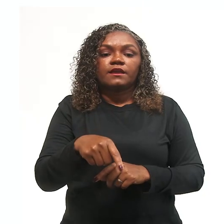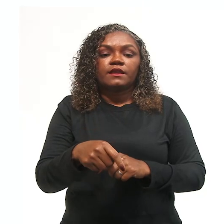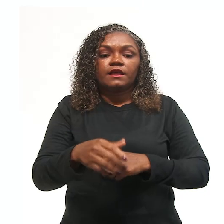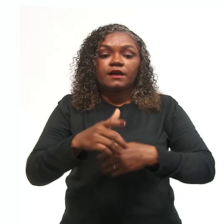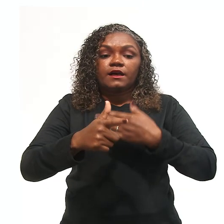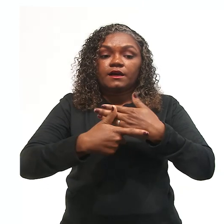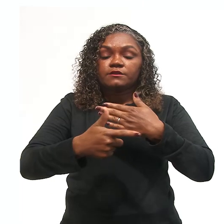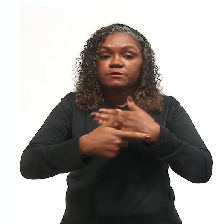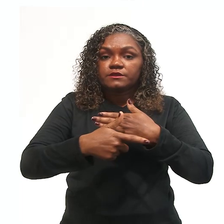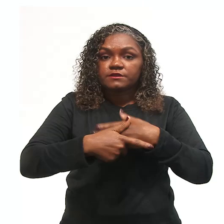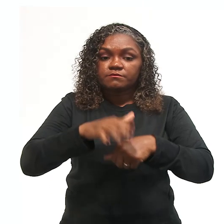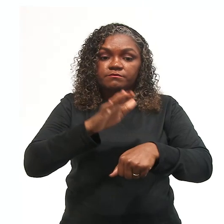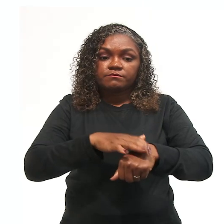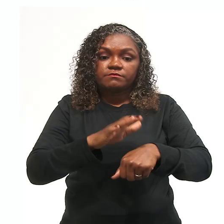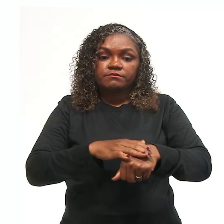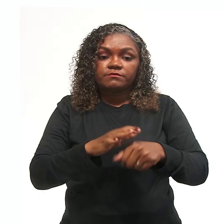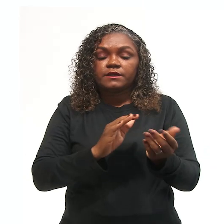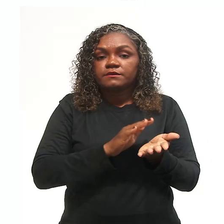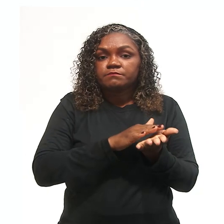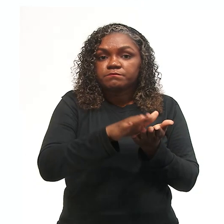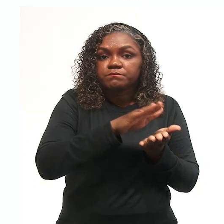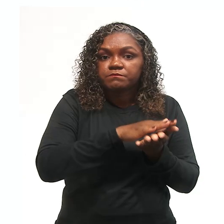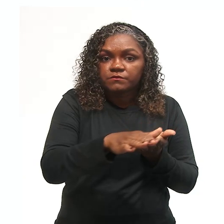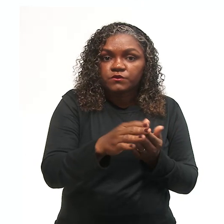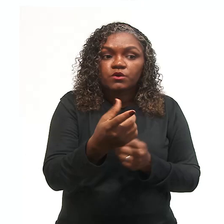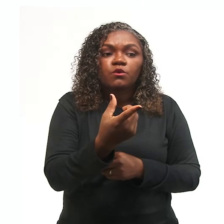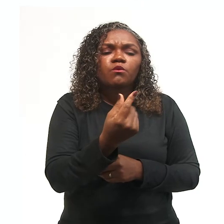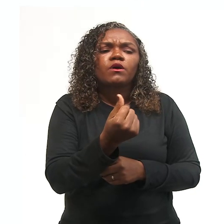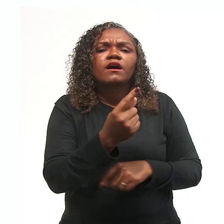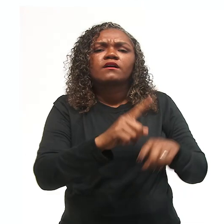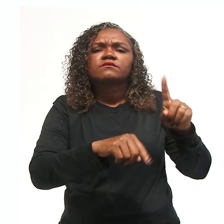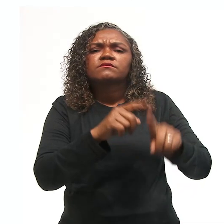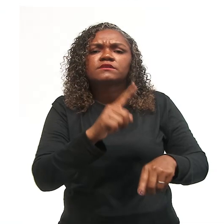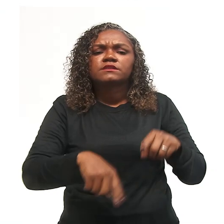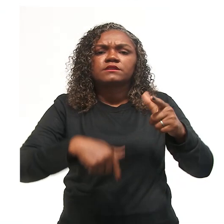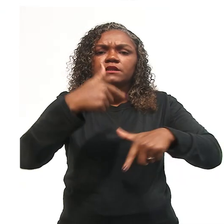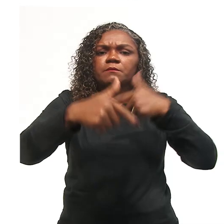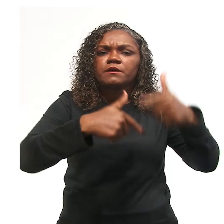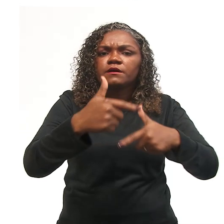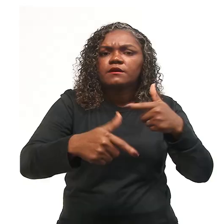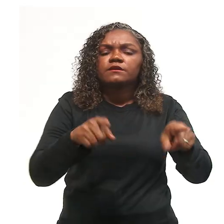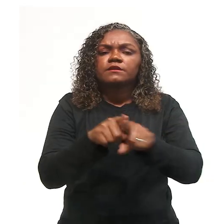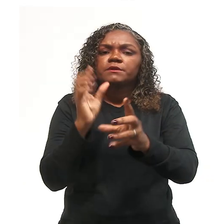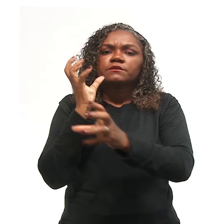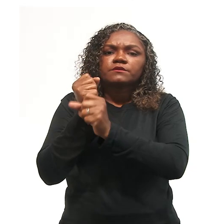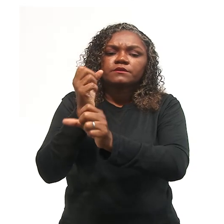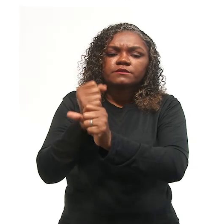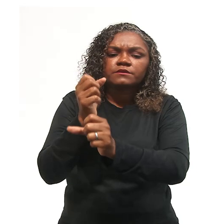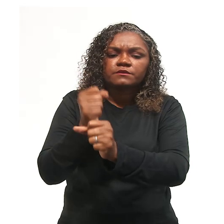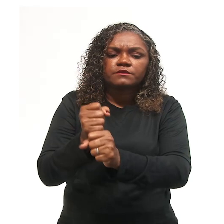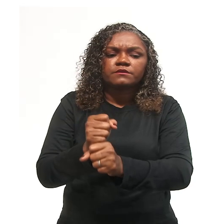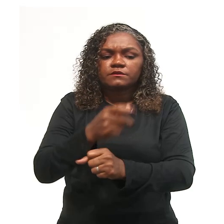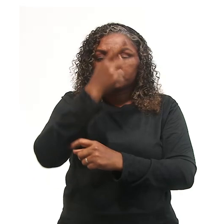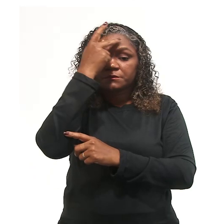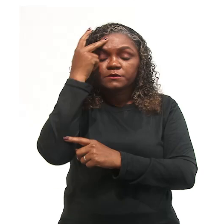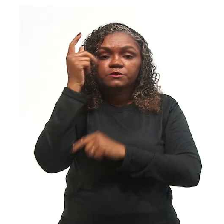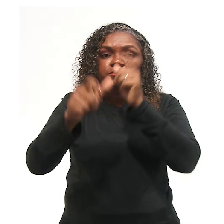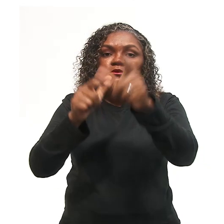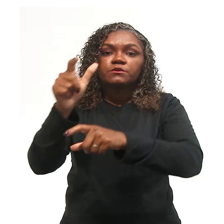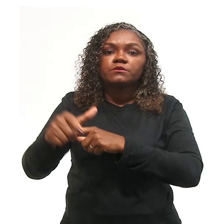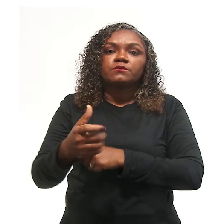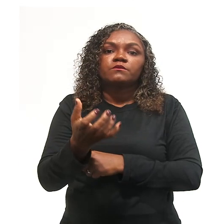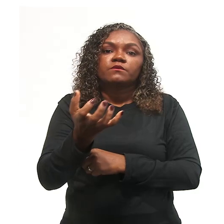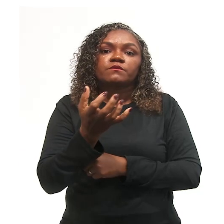atuação sobre a demanda agregada, que representa a quantidade de bens ou serviços que a totalidade dos